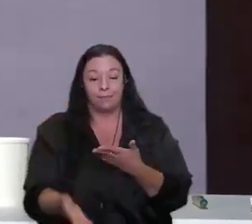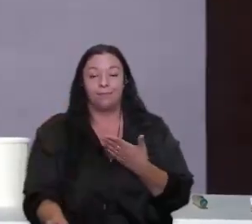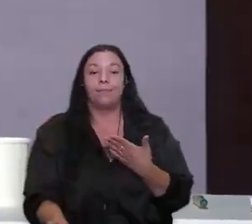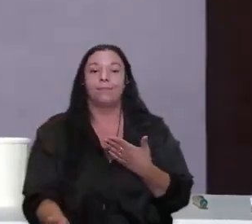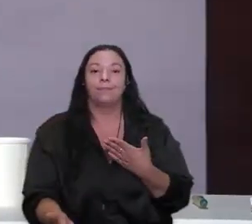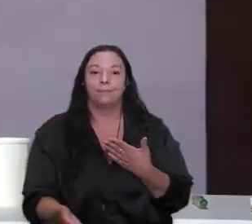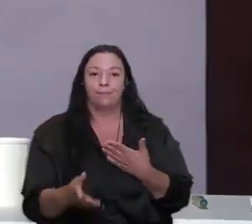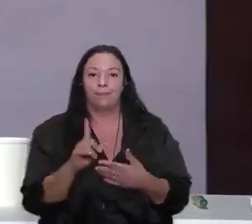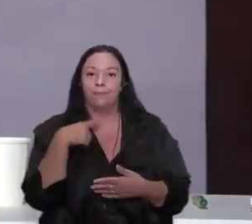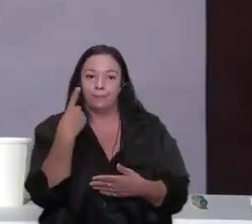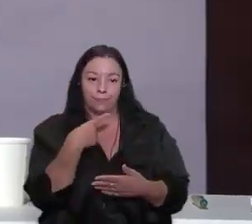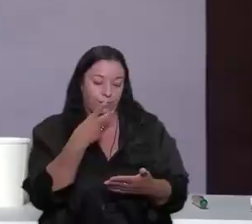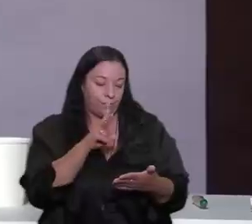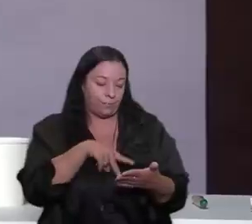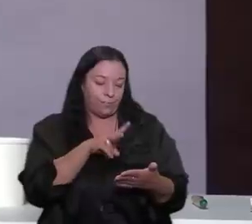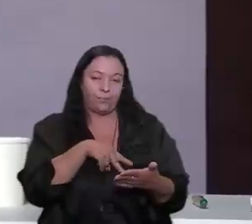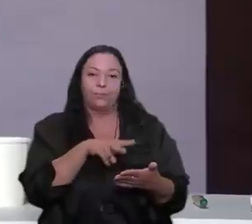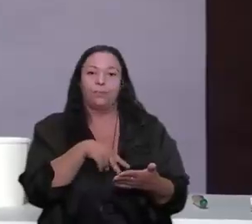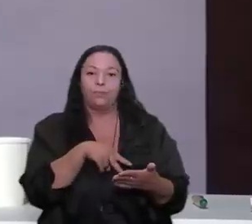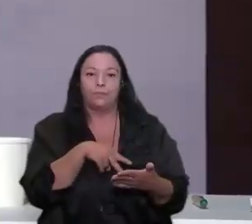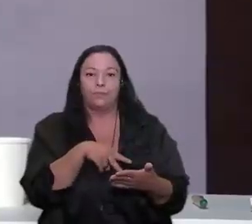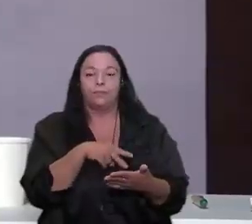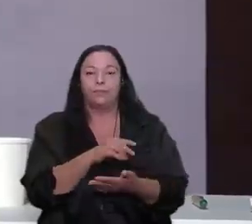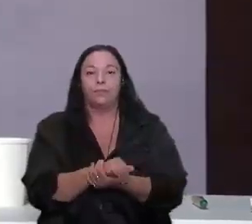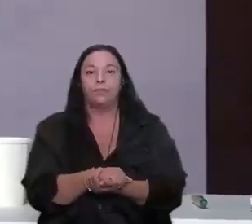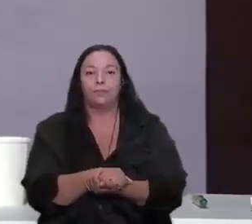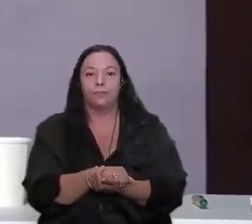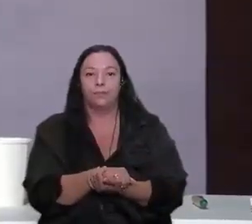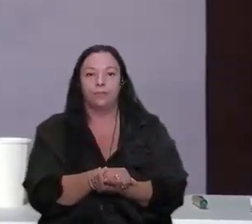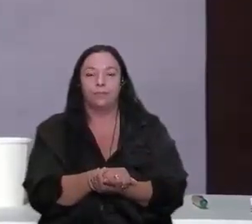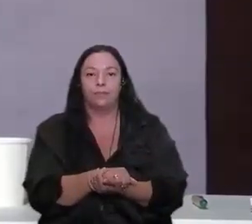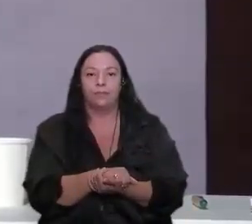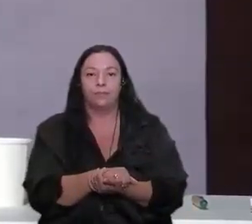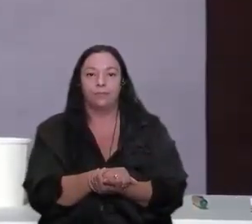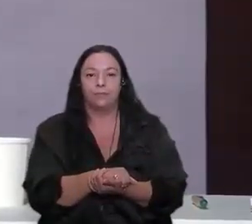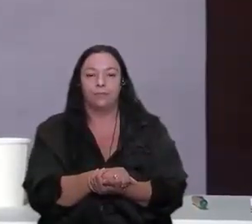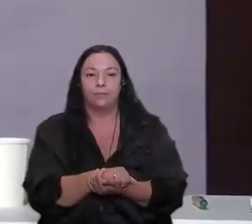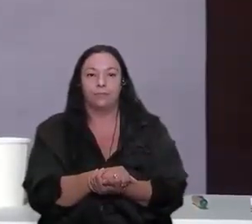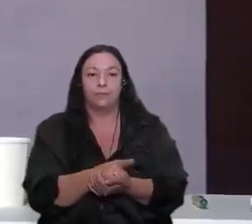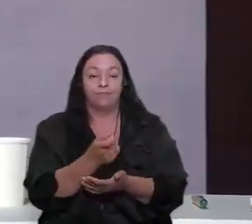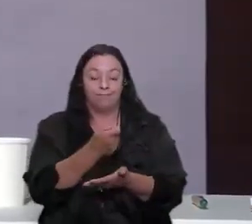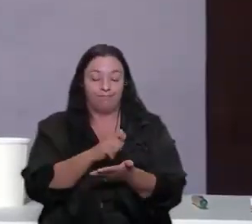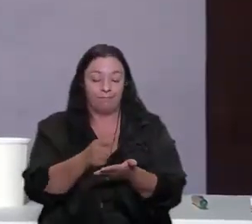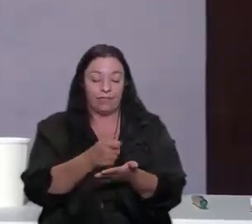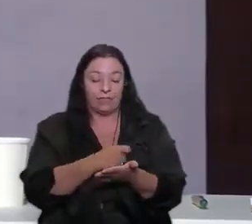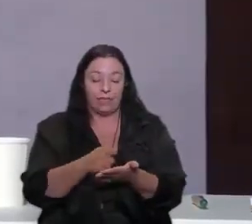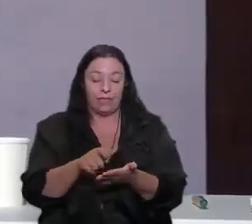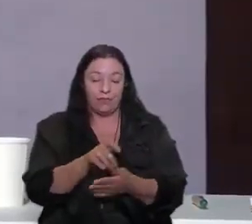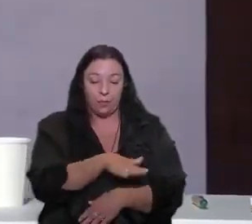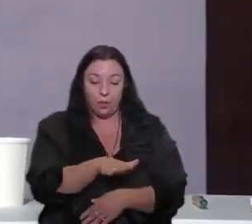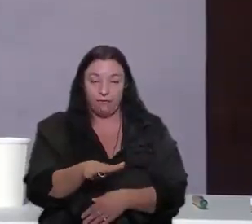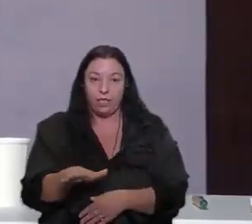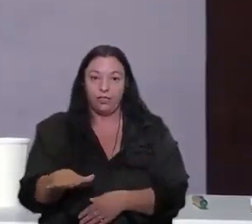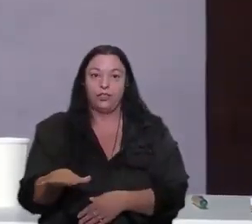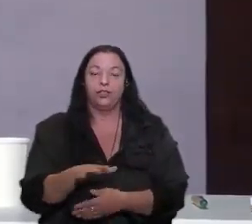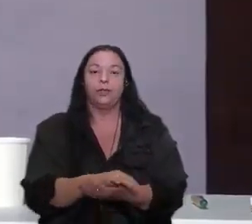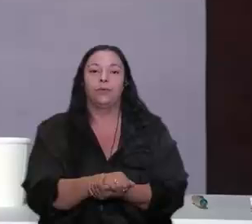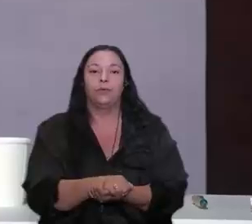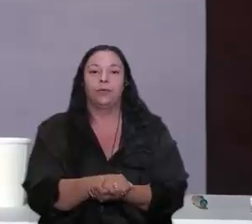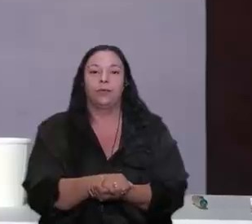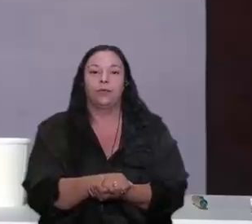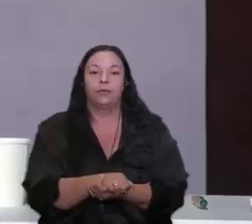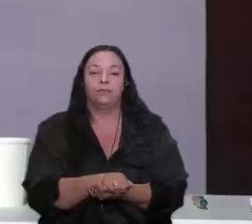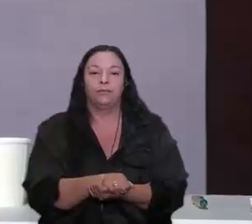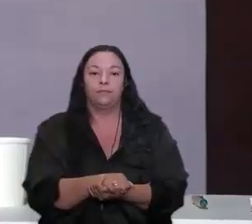autores, nossos leitores, né? Ou seja, a gente consegue escrever para o infantil, ter